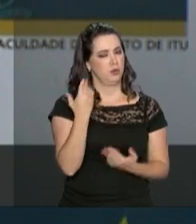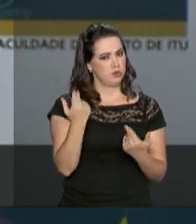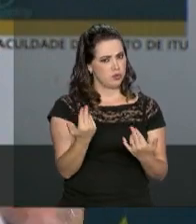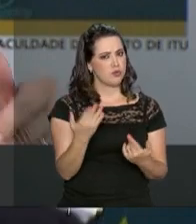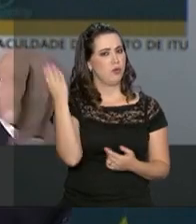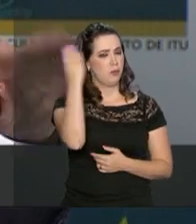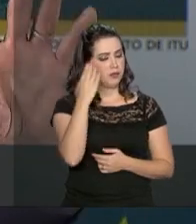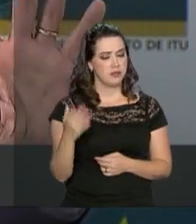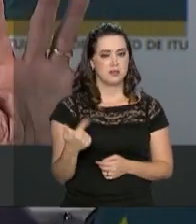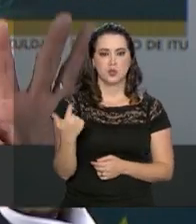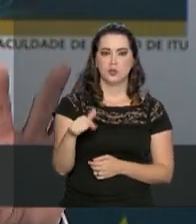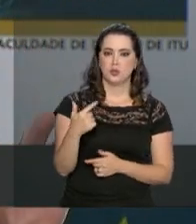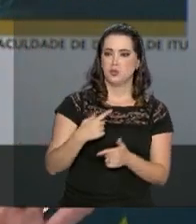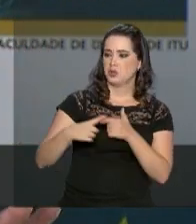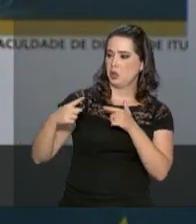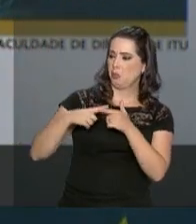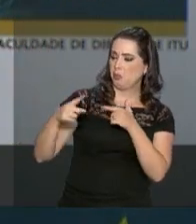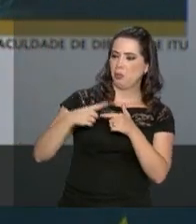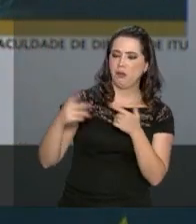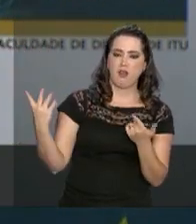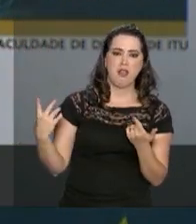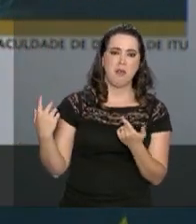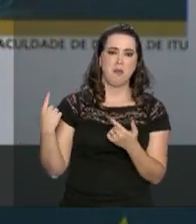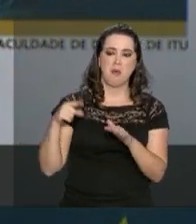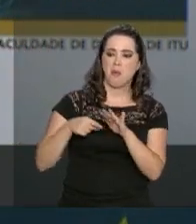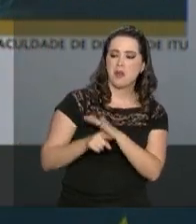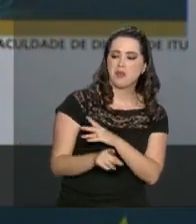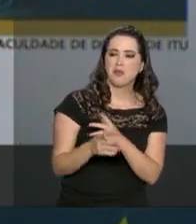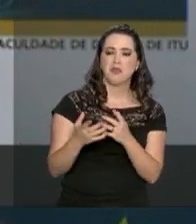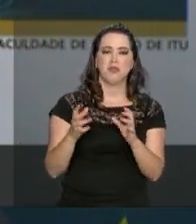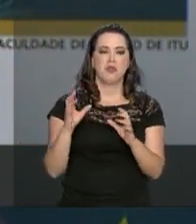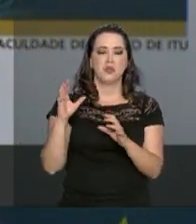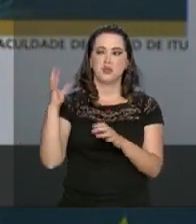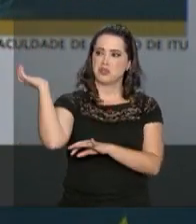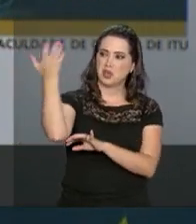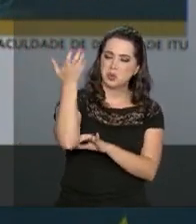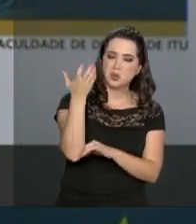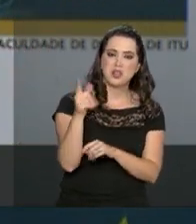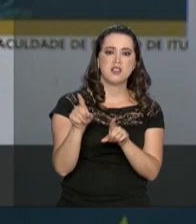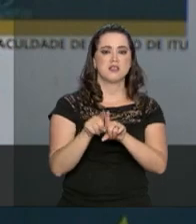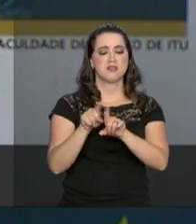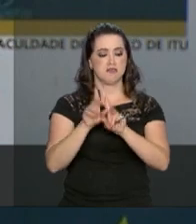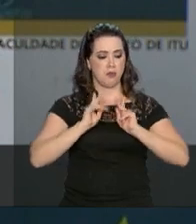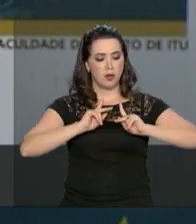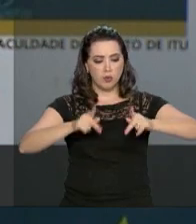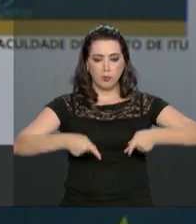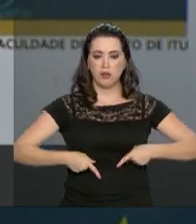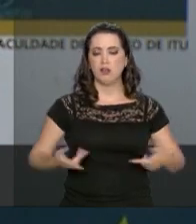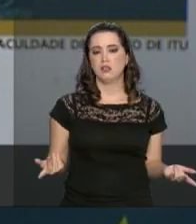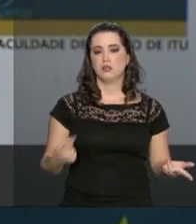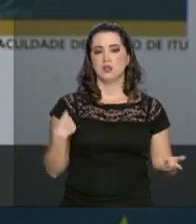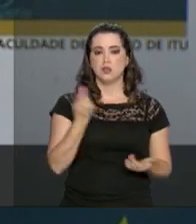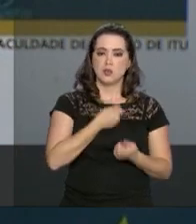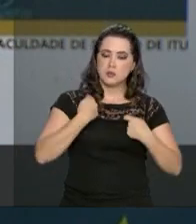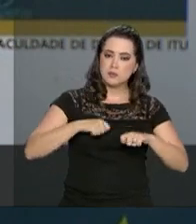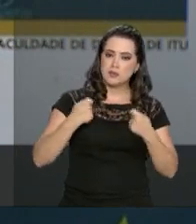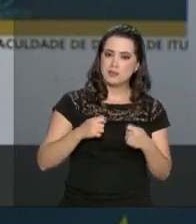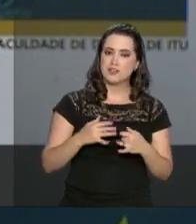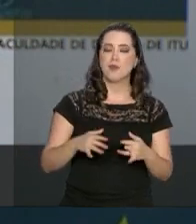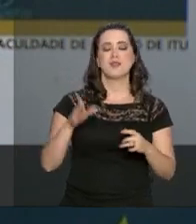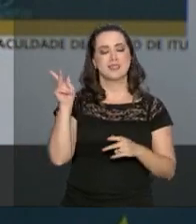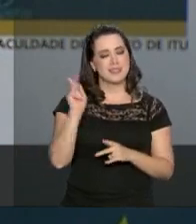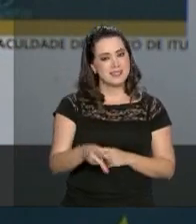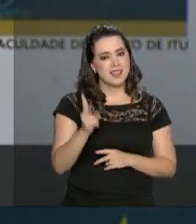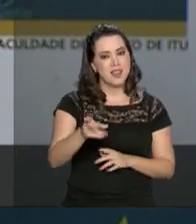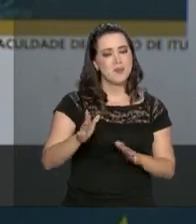um país que não tem tragédias as mais graves no plano físico e também no plano humano. Então nós temos que nos regozijar